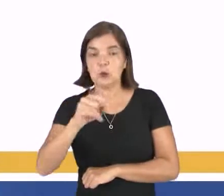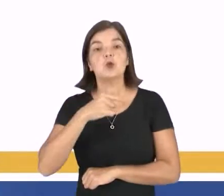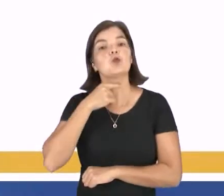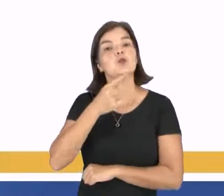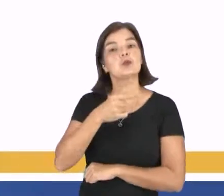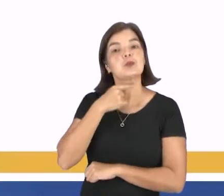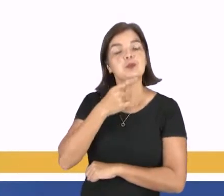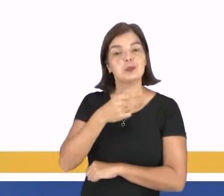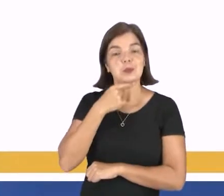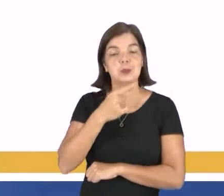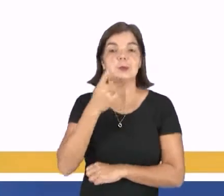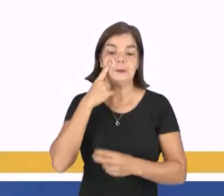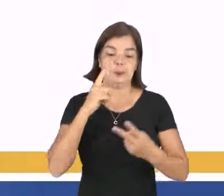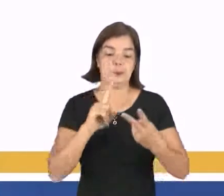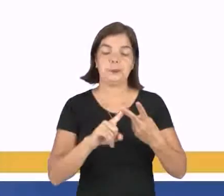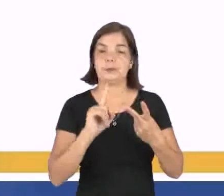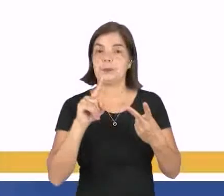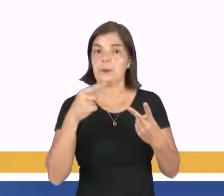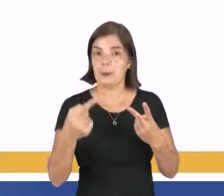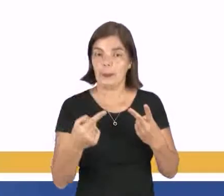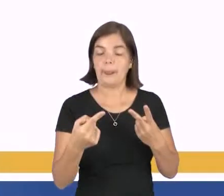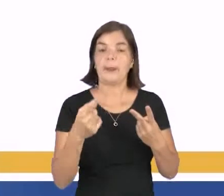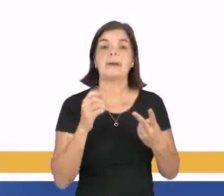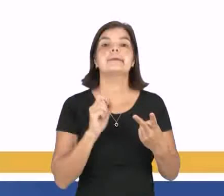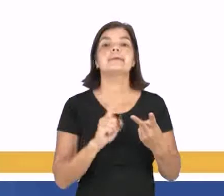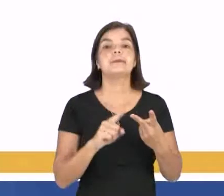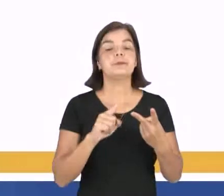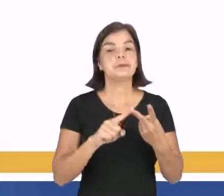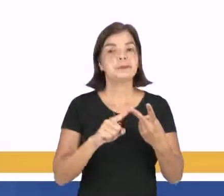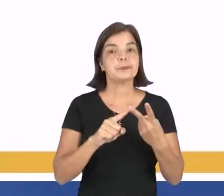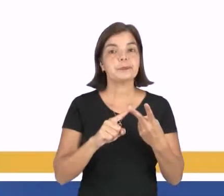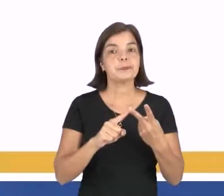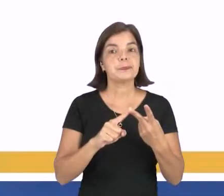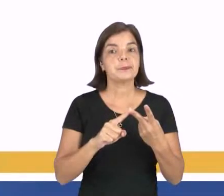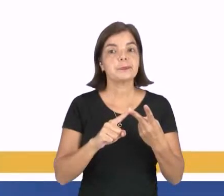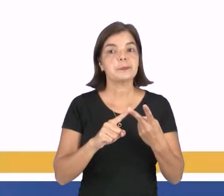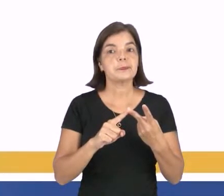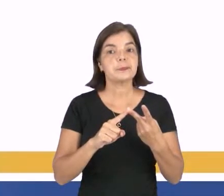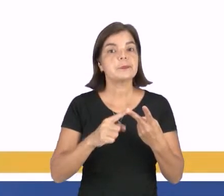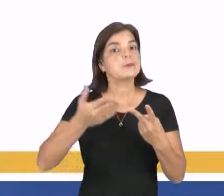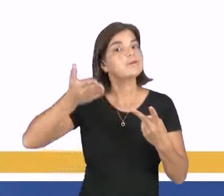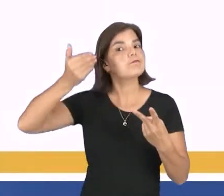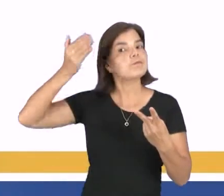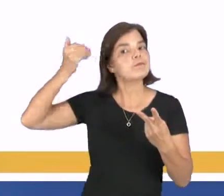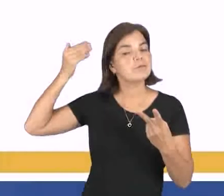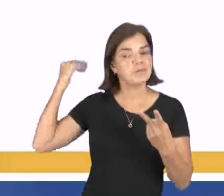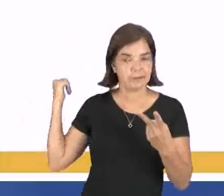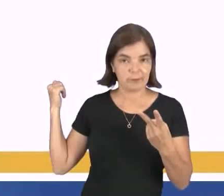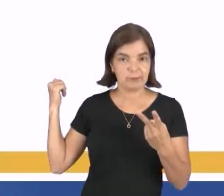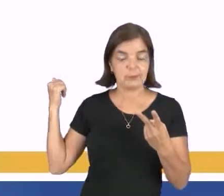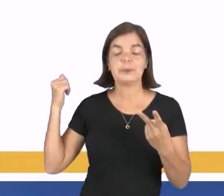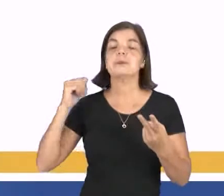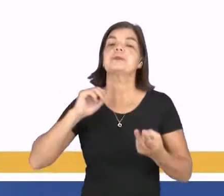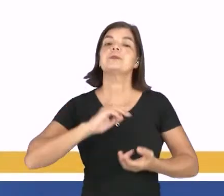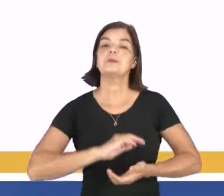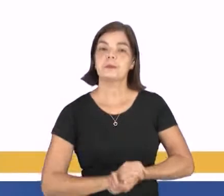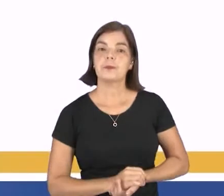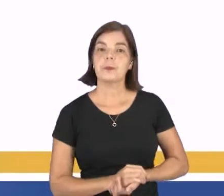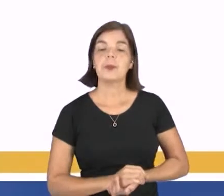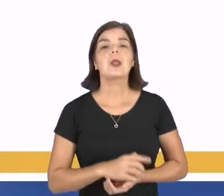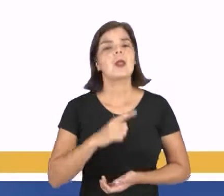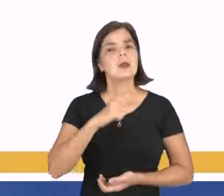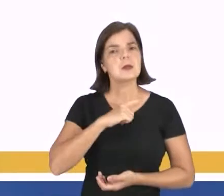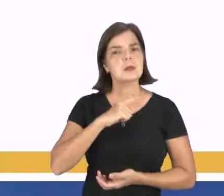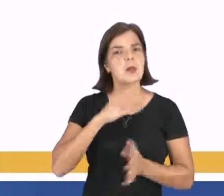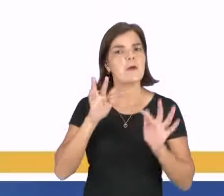dúvida Olha o outro o outro tempo pretérito imperfeito do subjuntivo o pretérito imperfeito ele